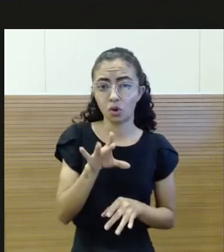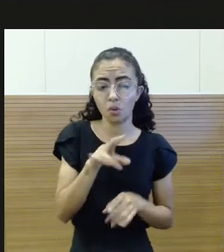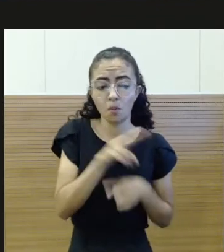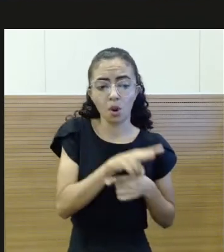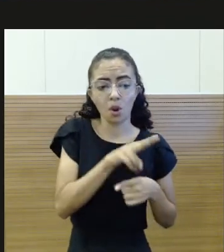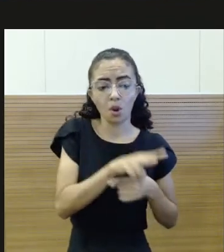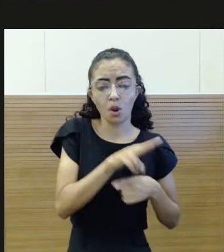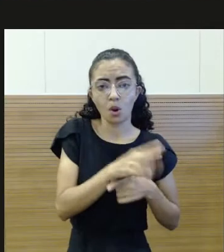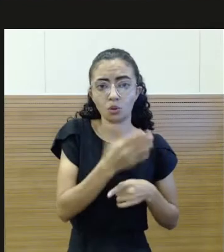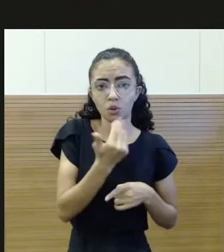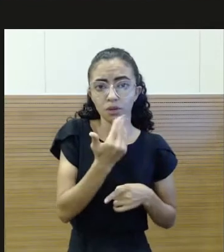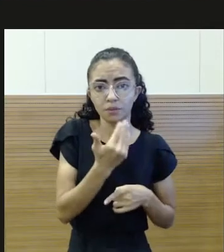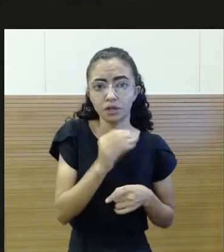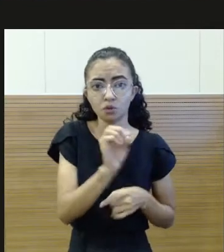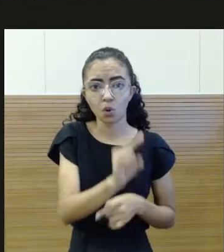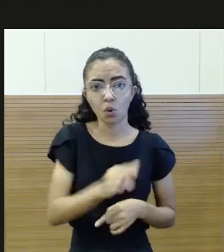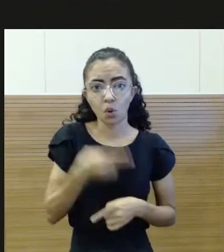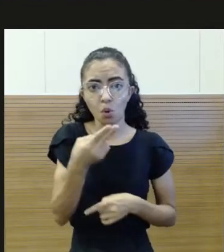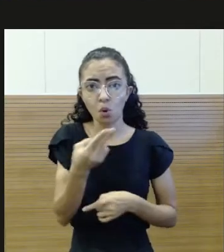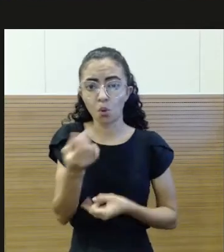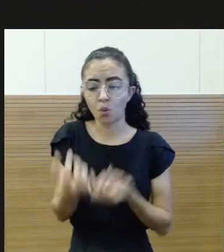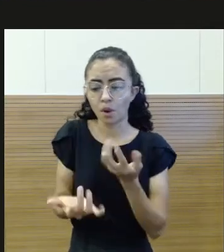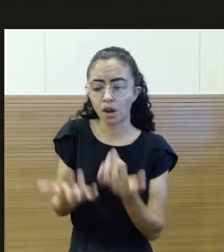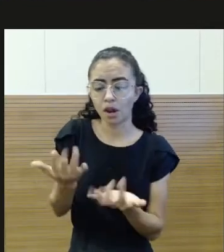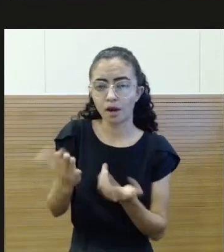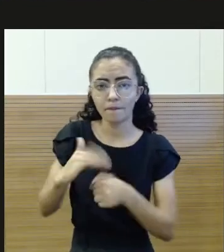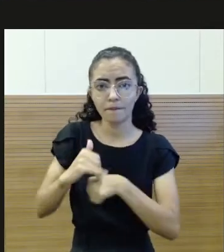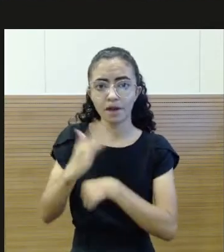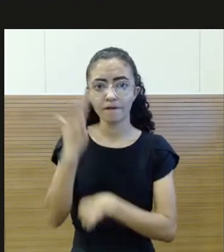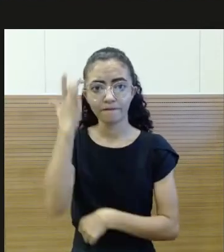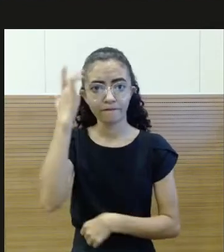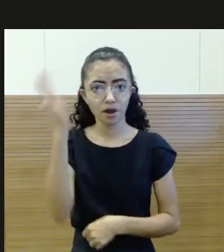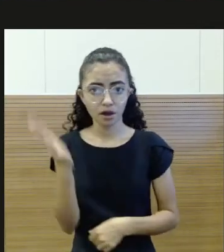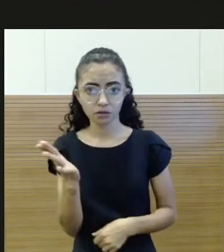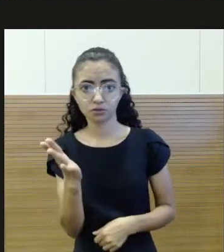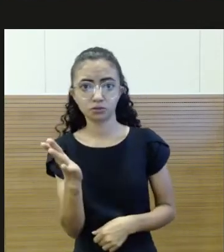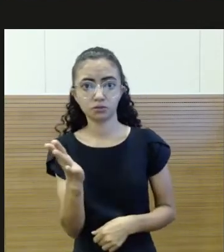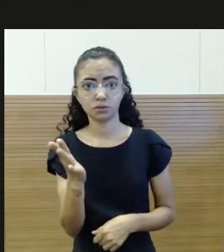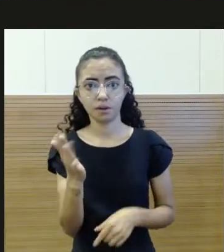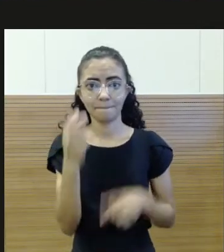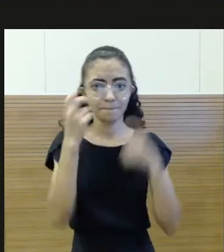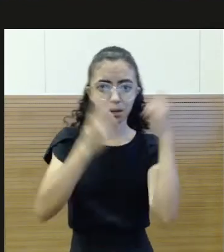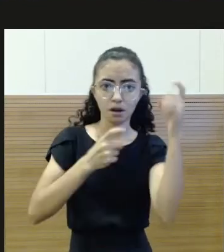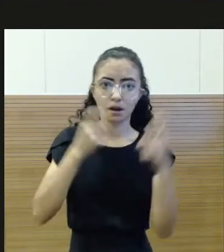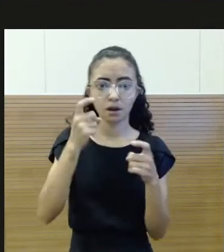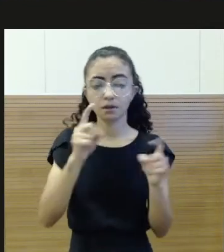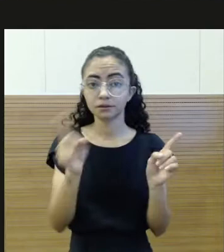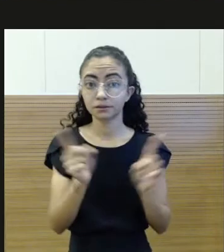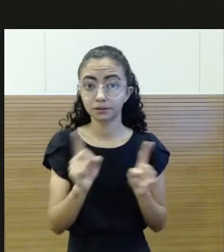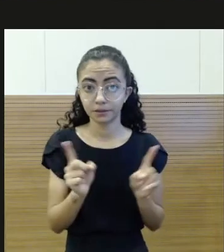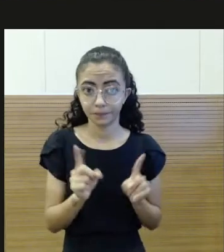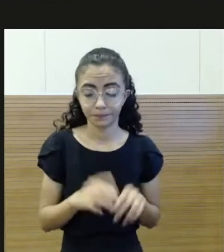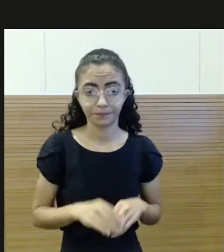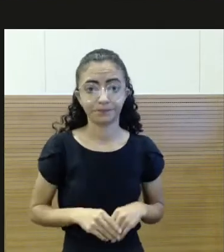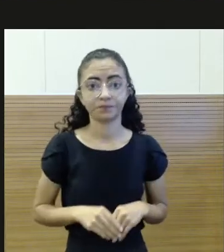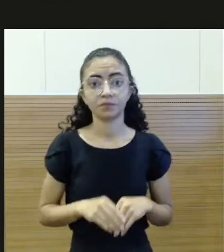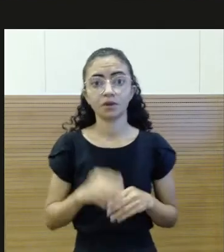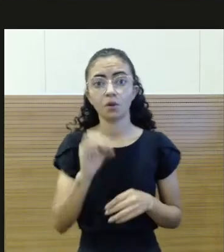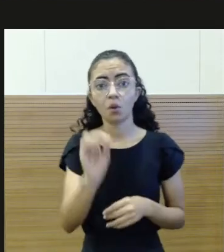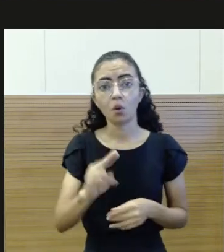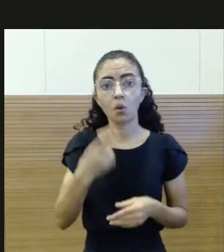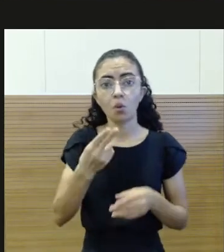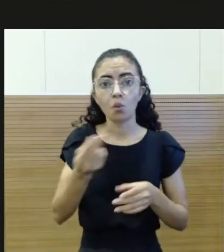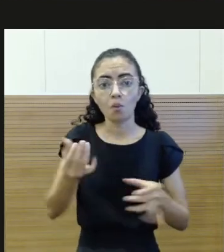tornar a preparação desse alimento mais fácil, não é mais dar a esse alimento, incrementar as